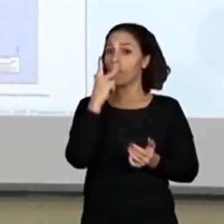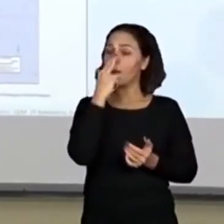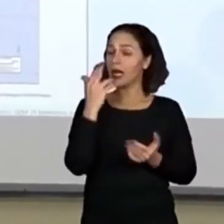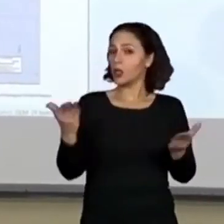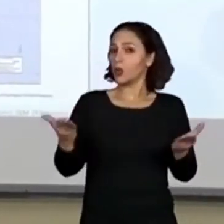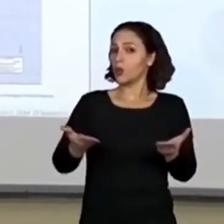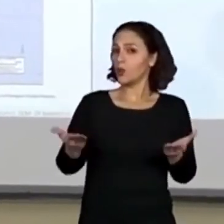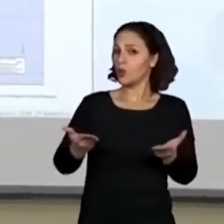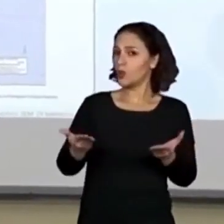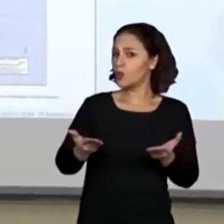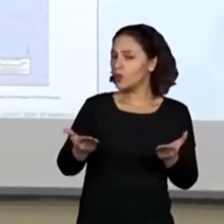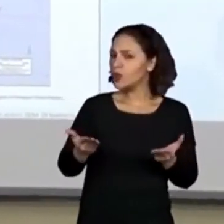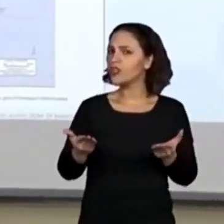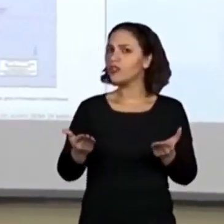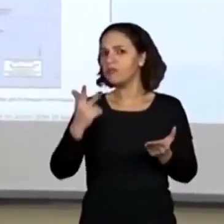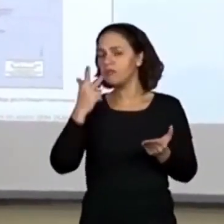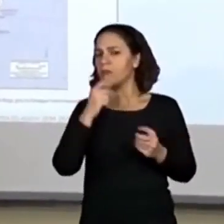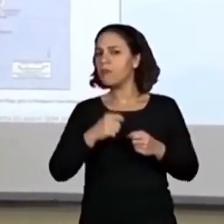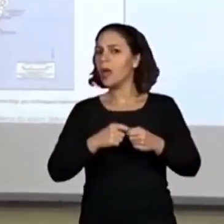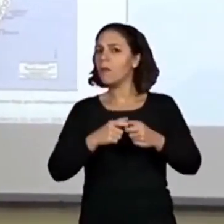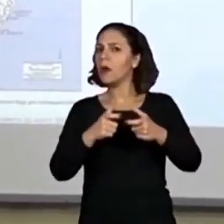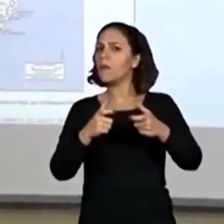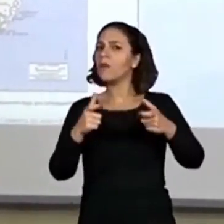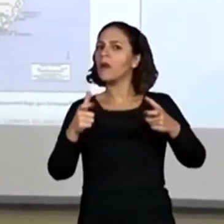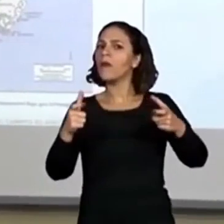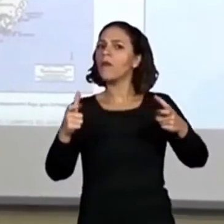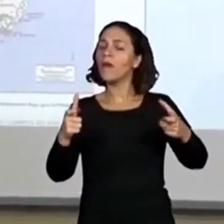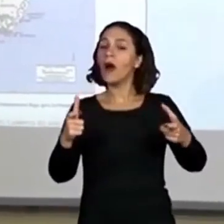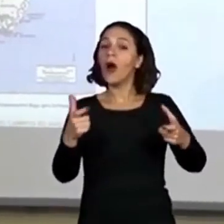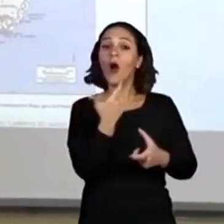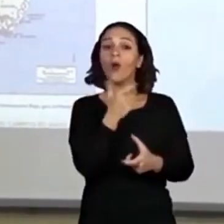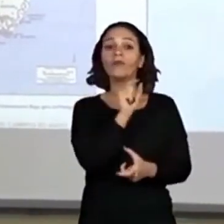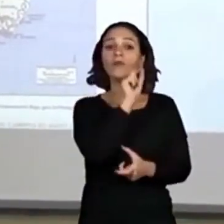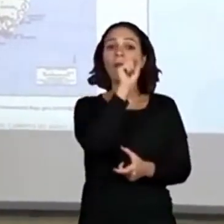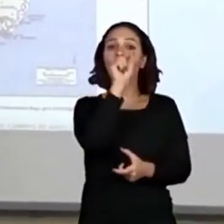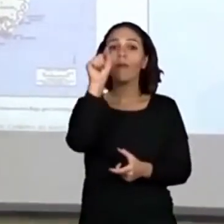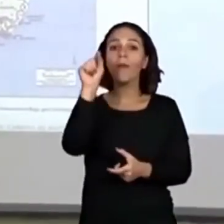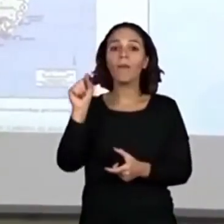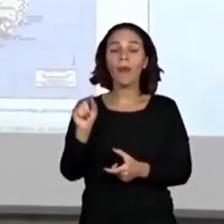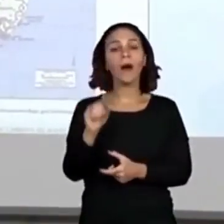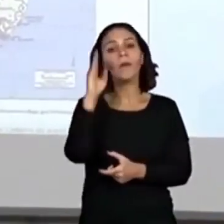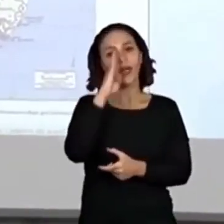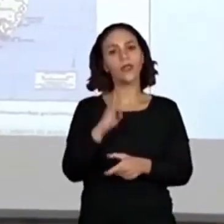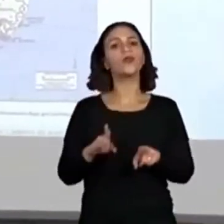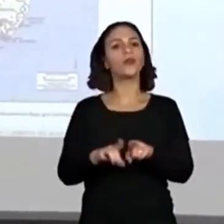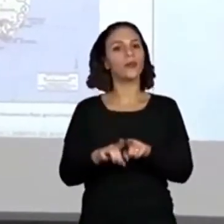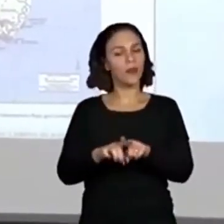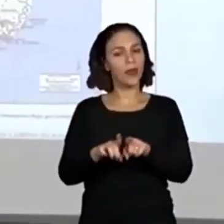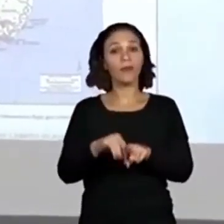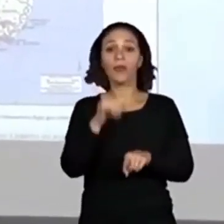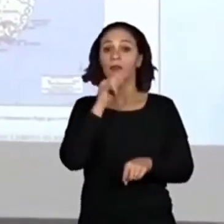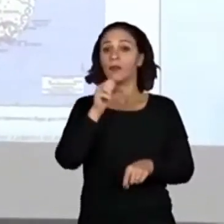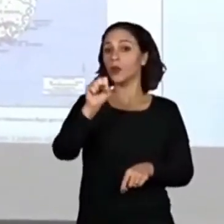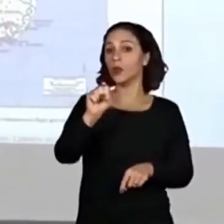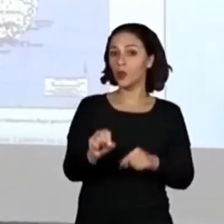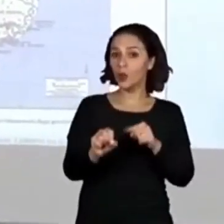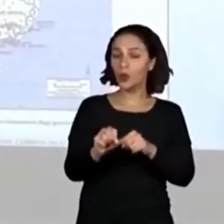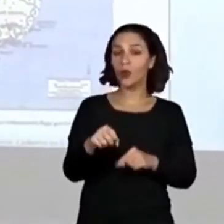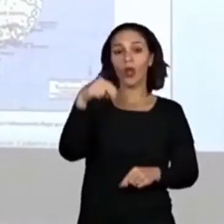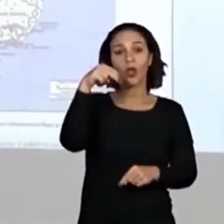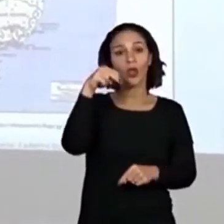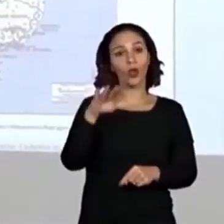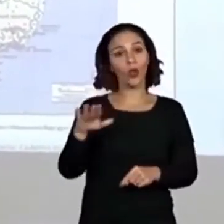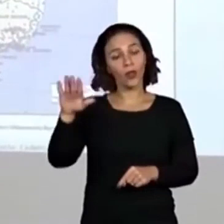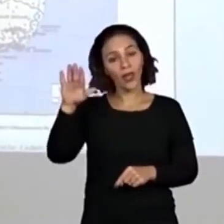atual do desenvolvimento industrial em outras regiões do país também, né? A região sul, o nordeste,